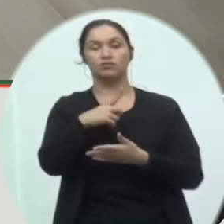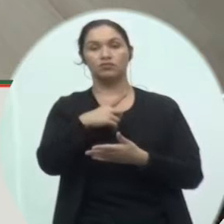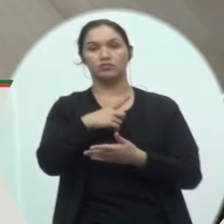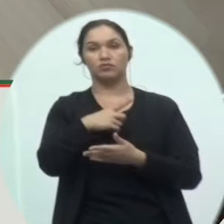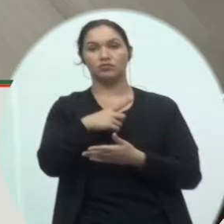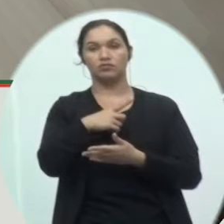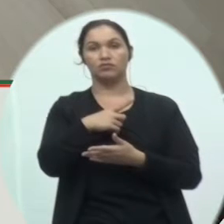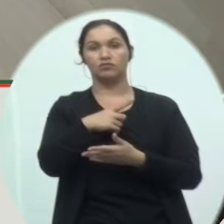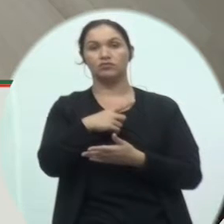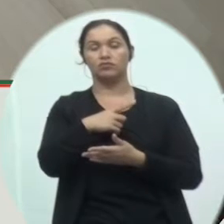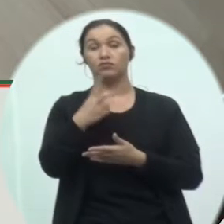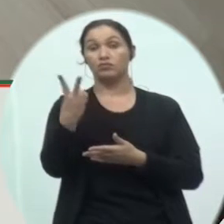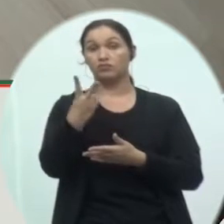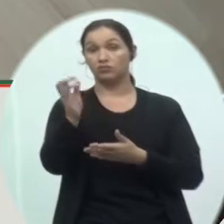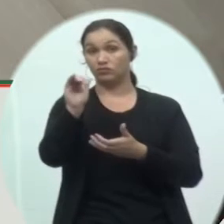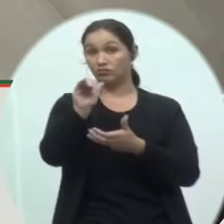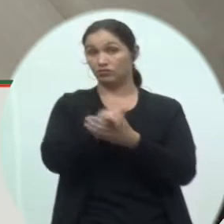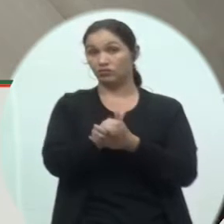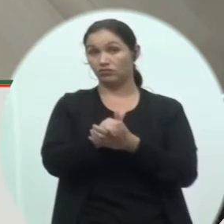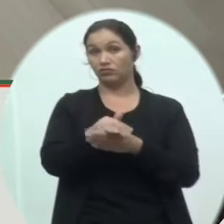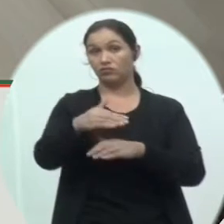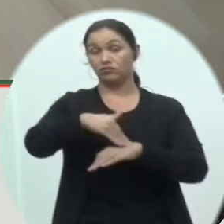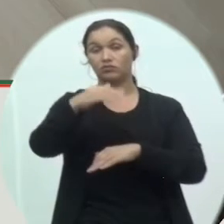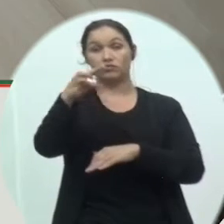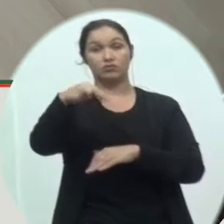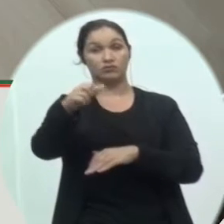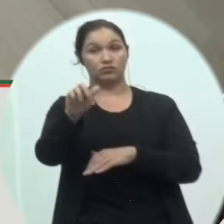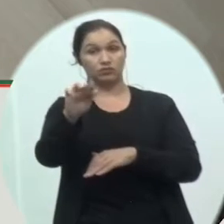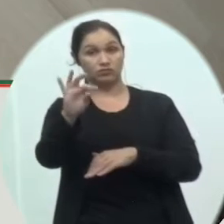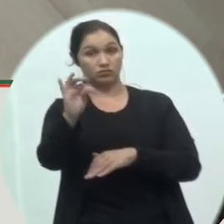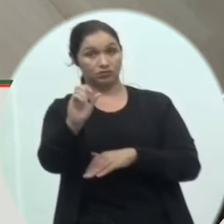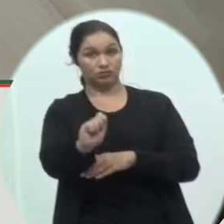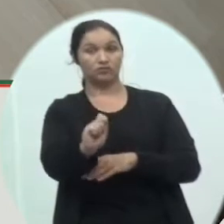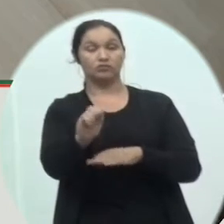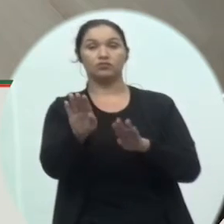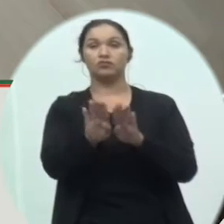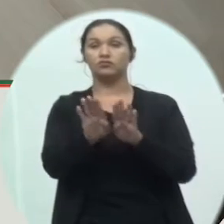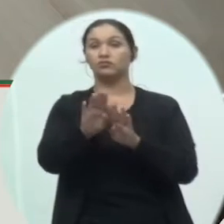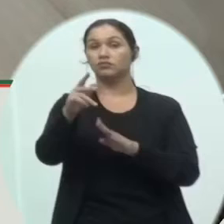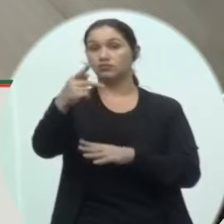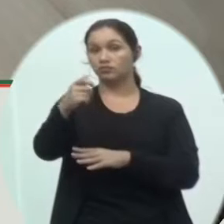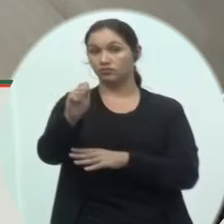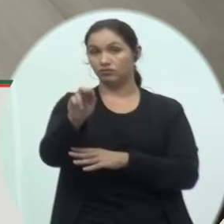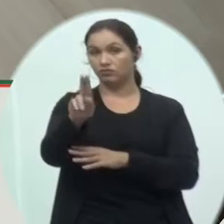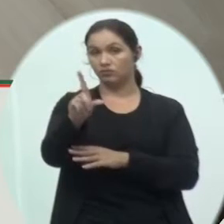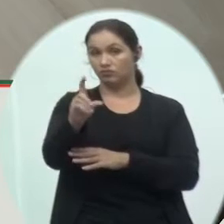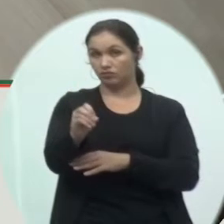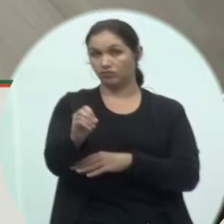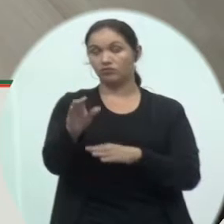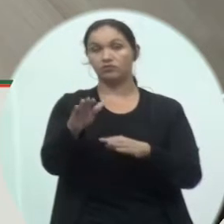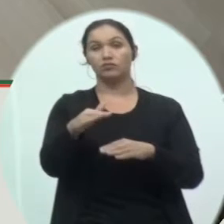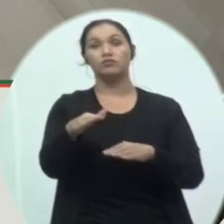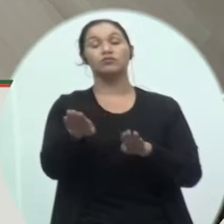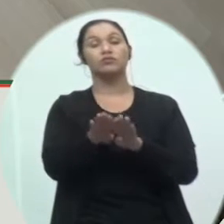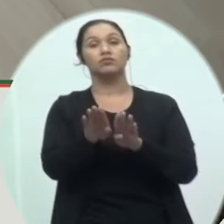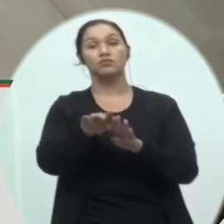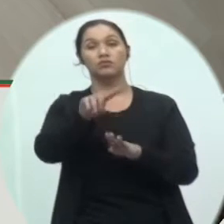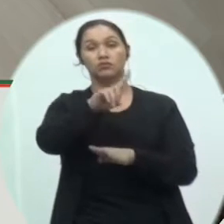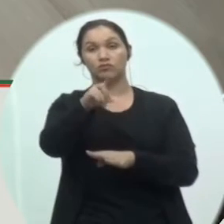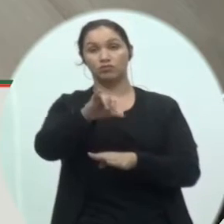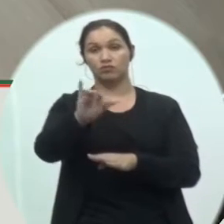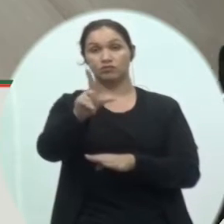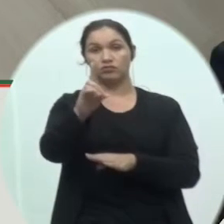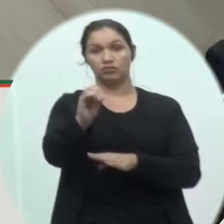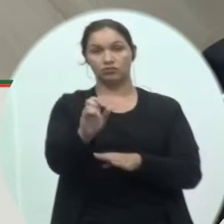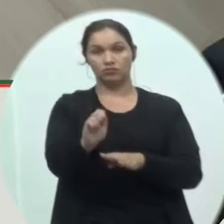Teixeira, Frida Braglia, Marta Westphal, Paula Simon, Zilda,